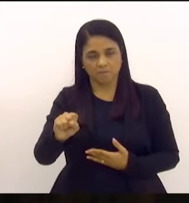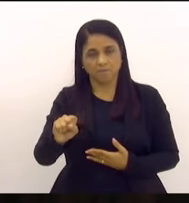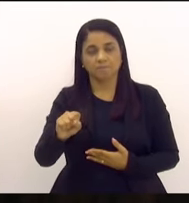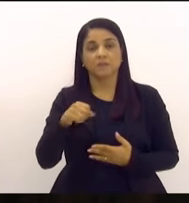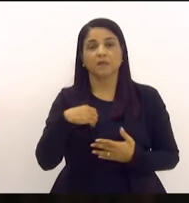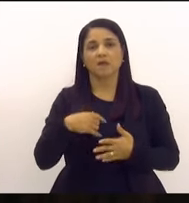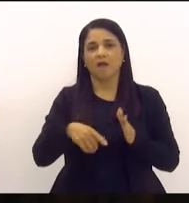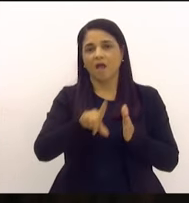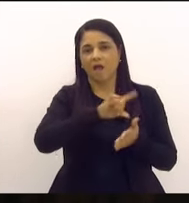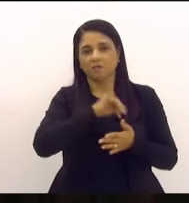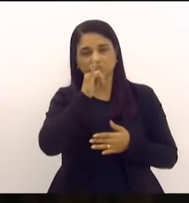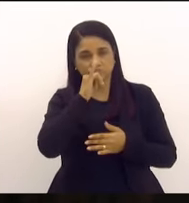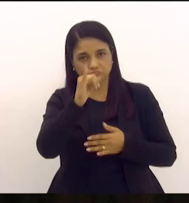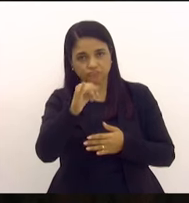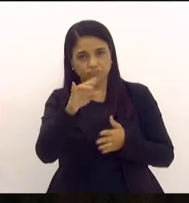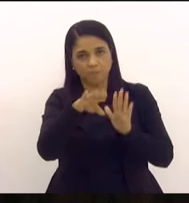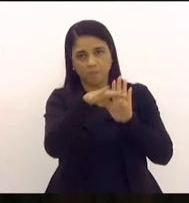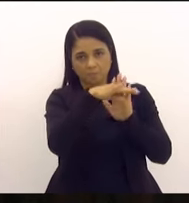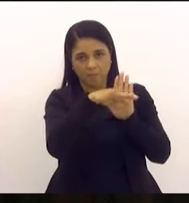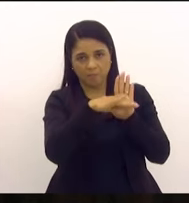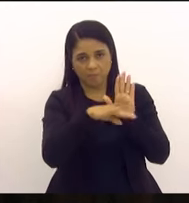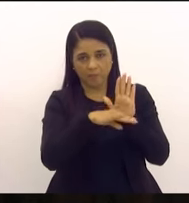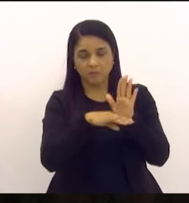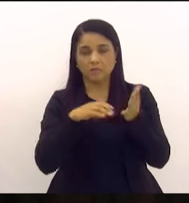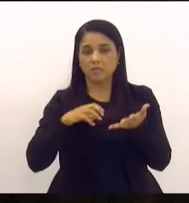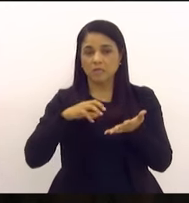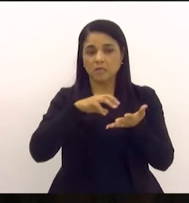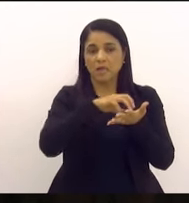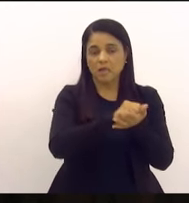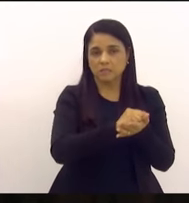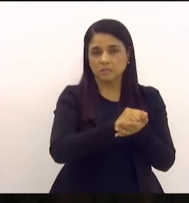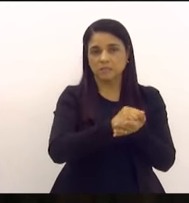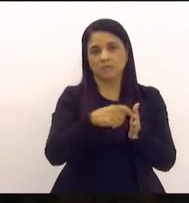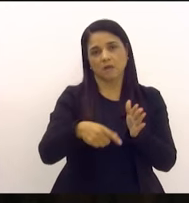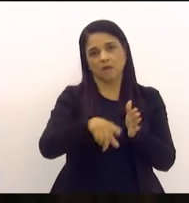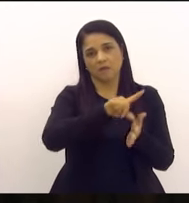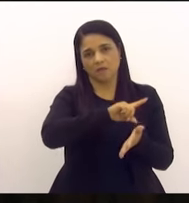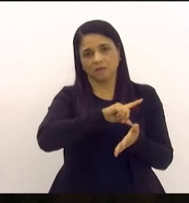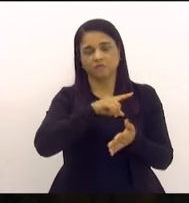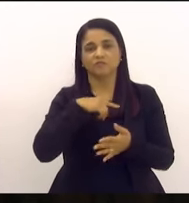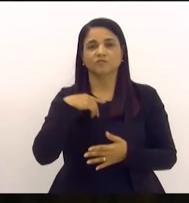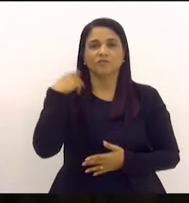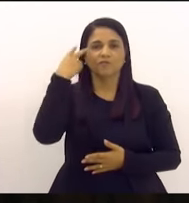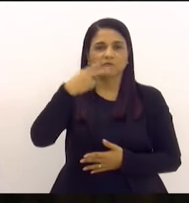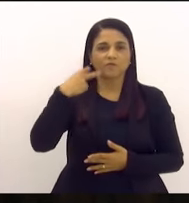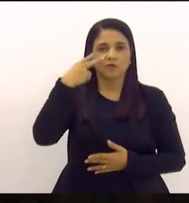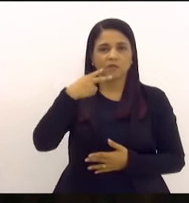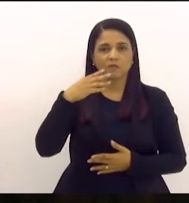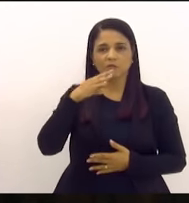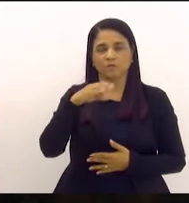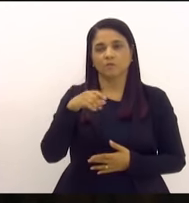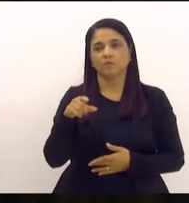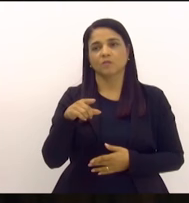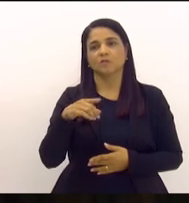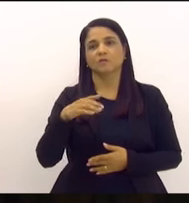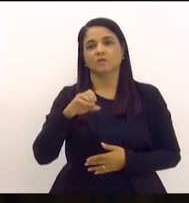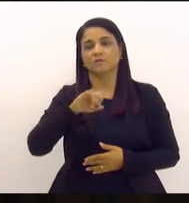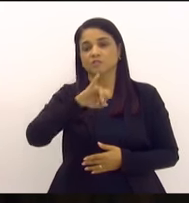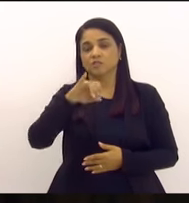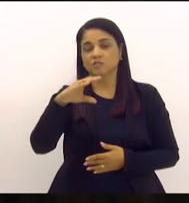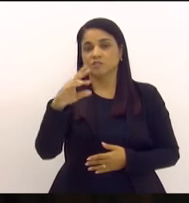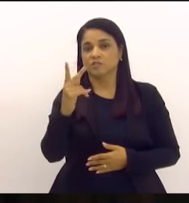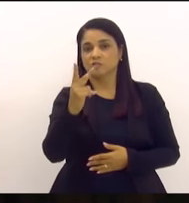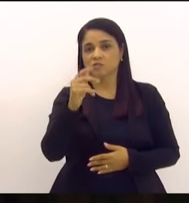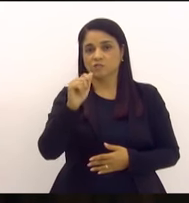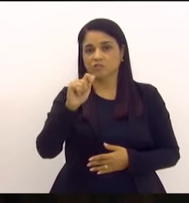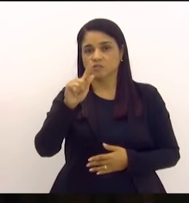Antes de anunciar o próximo da pauta, gostaria de registrar a presença do vereador da cidade do Rio, Chagas Bola, nosso amigo. Está aí